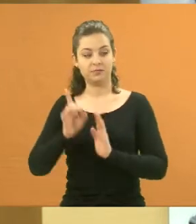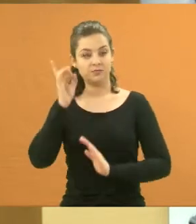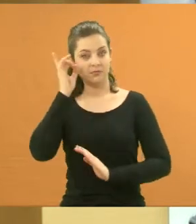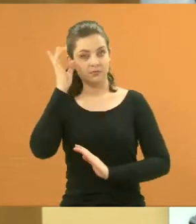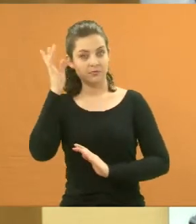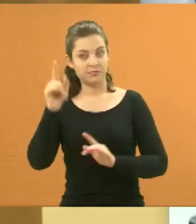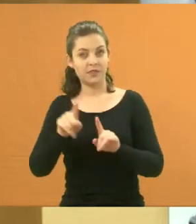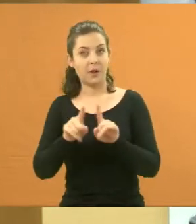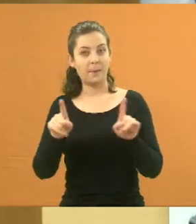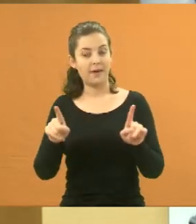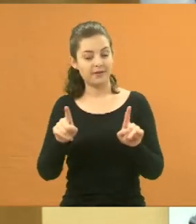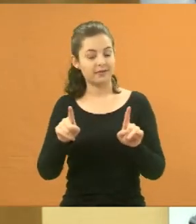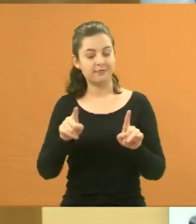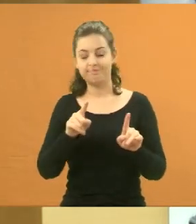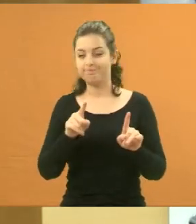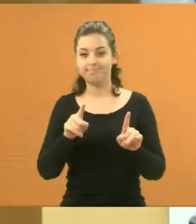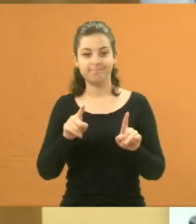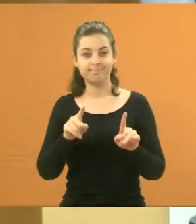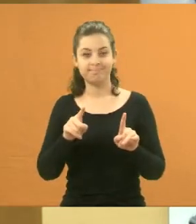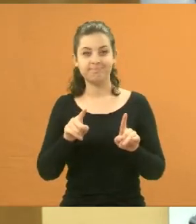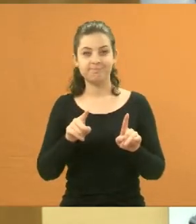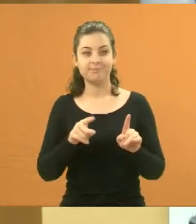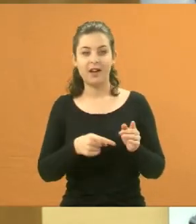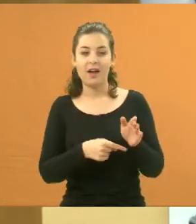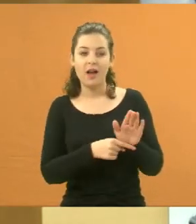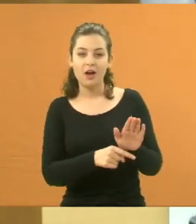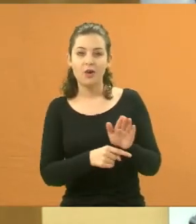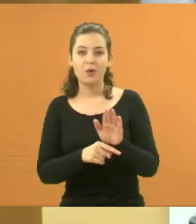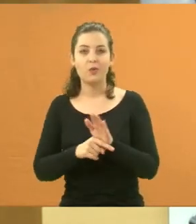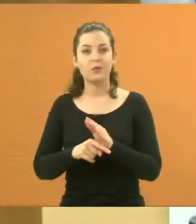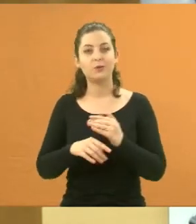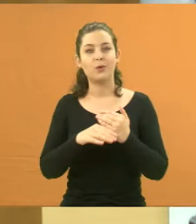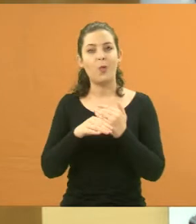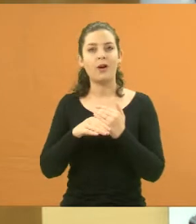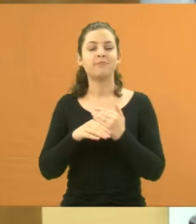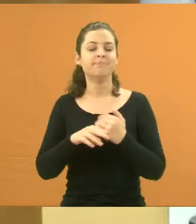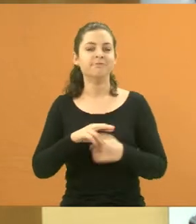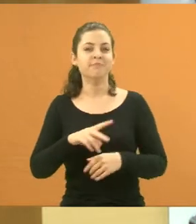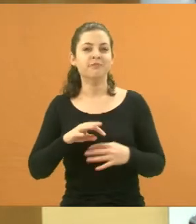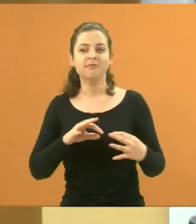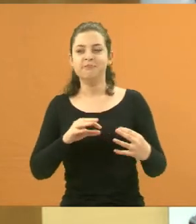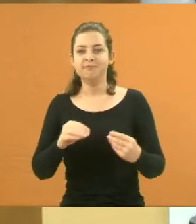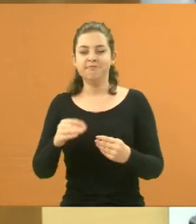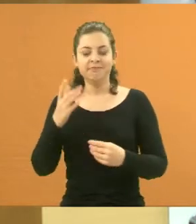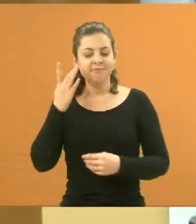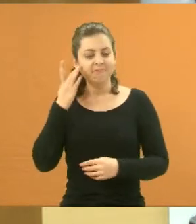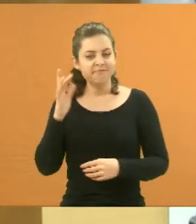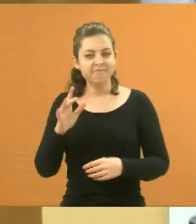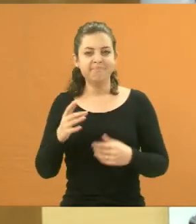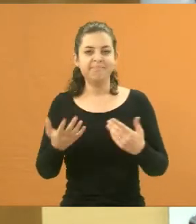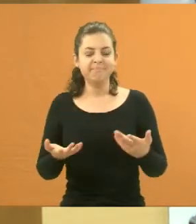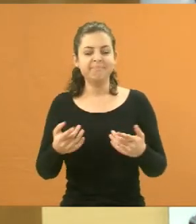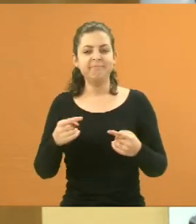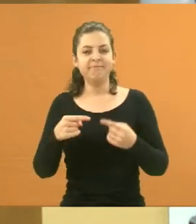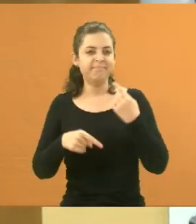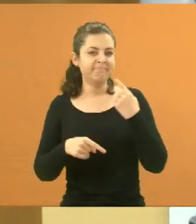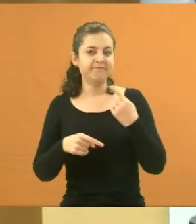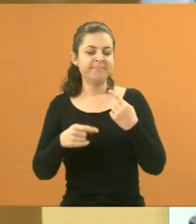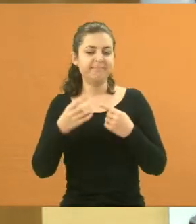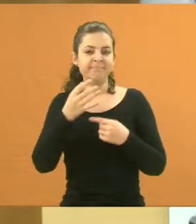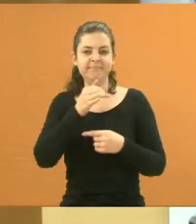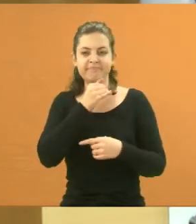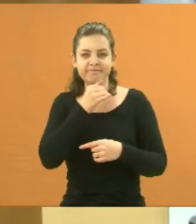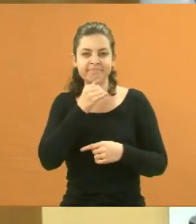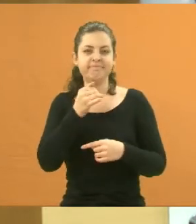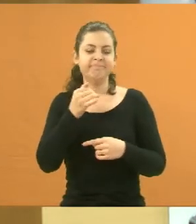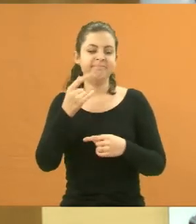né? Mas a gente sabe que o favorecimento não é para todos. De repente, eu não sei se... Eu acho que não cabe também, porque, por exemplo, se